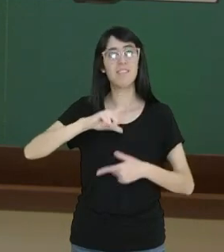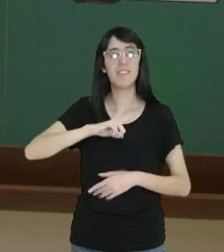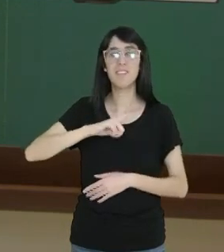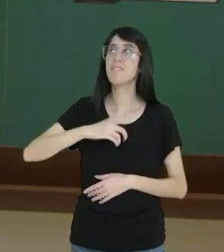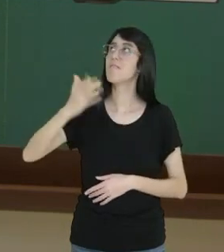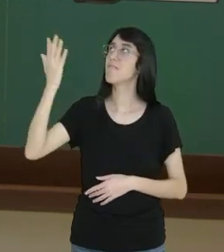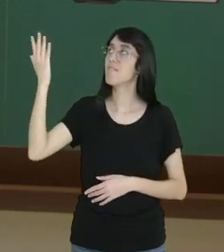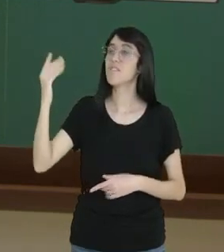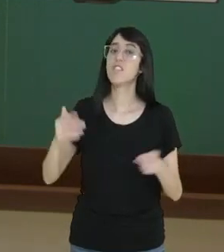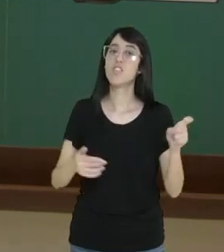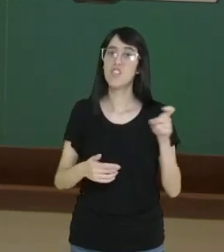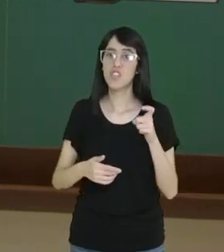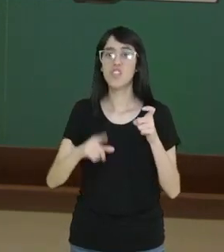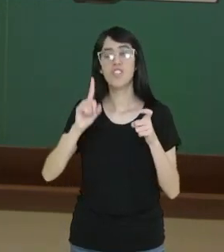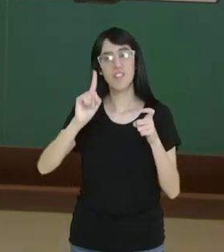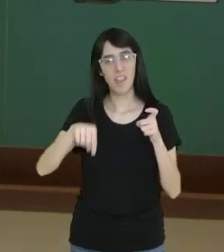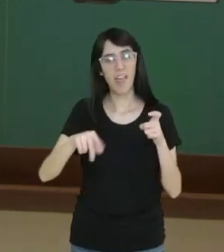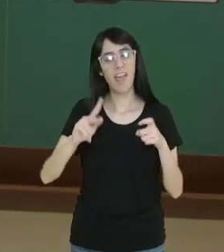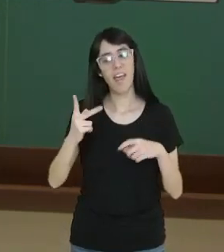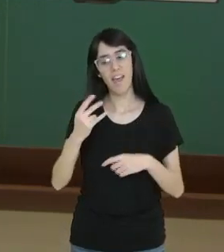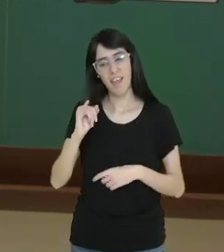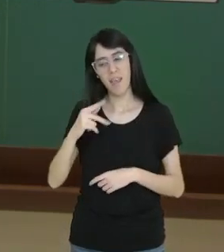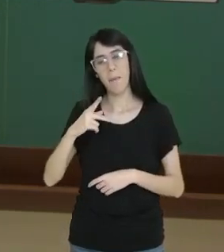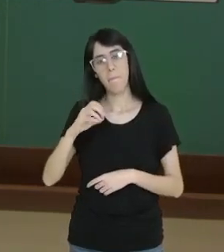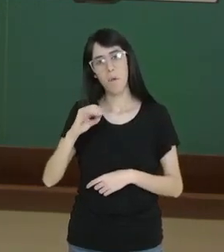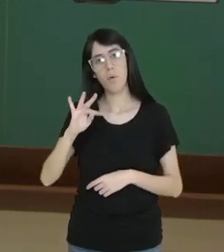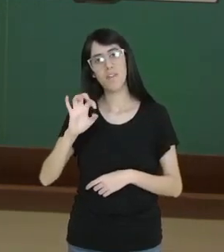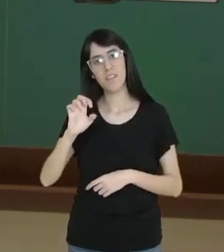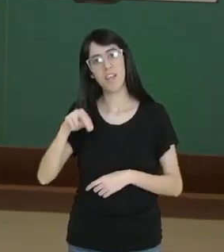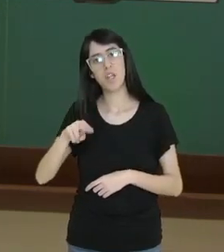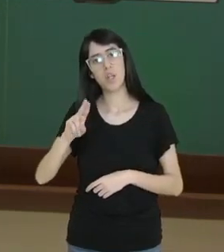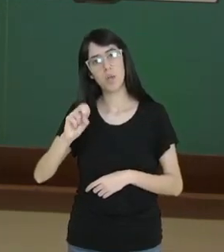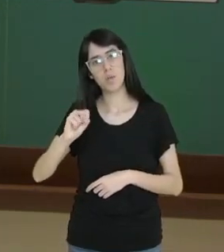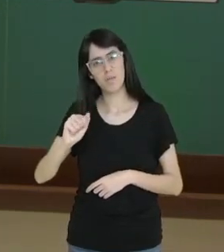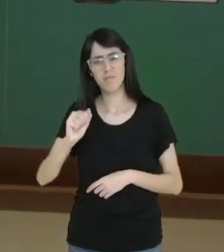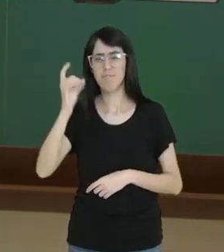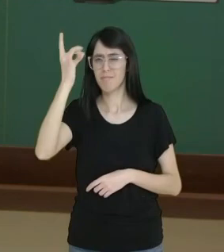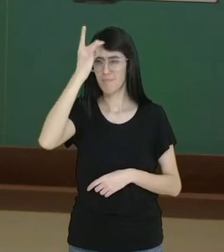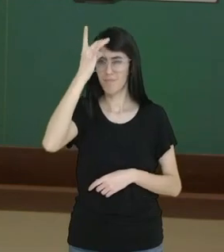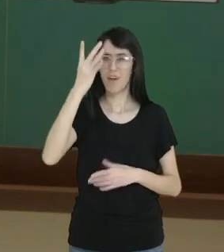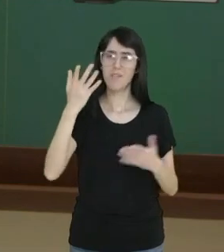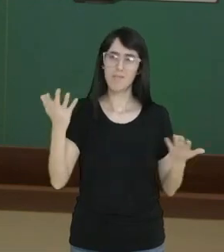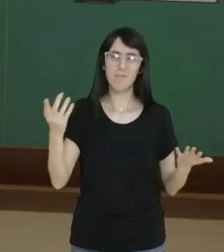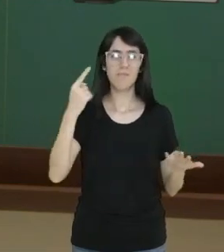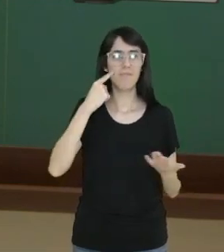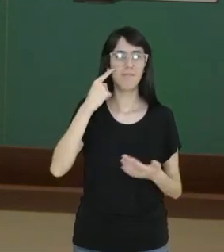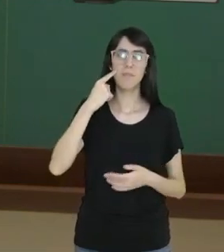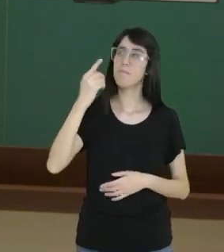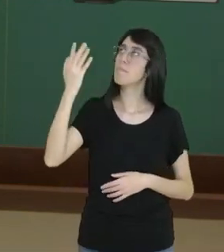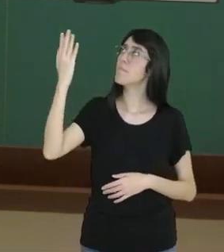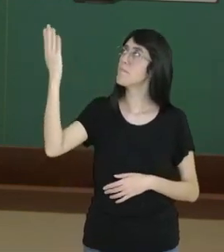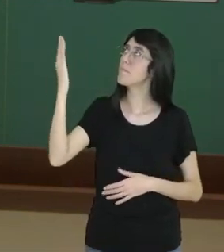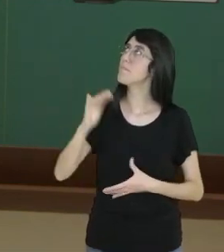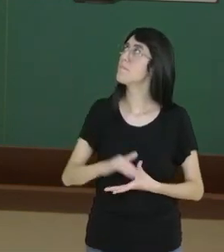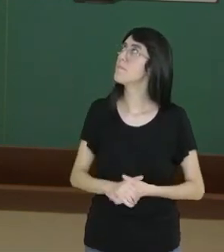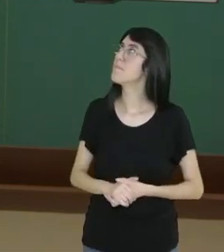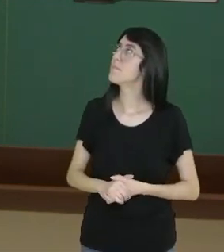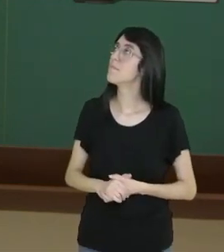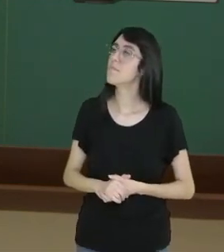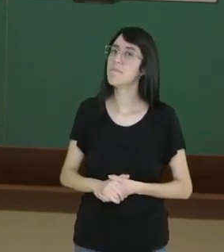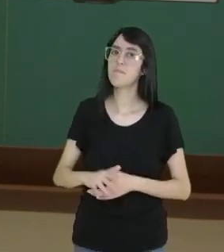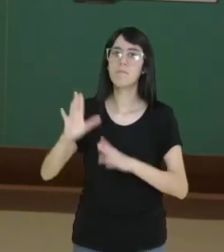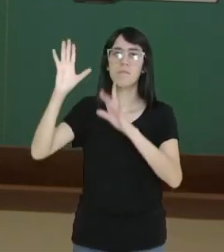a hipotenusa. Ah, ficou bem fácil, né, gente? Então, x ao quadrado igual a 12 ao quadrado mais 6 ao quadrado.